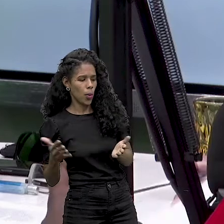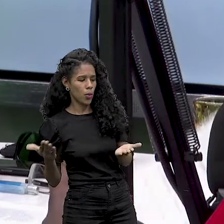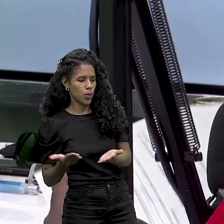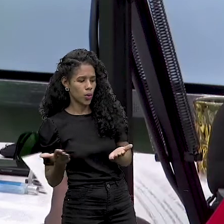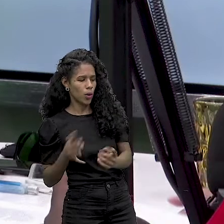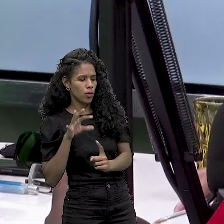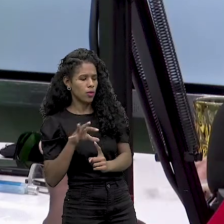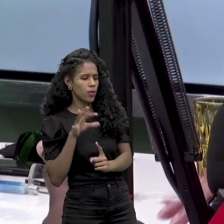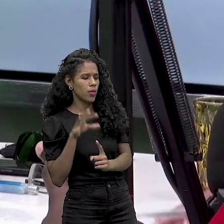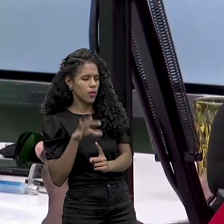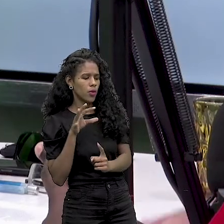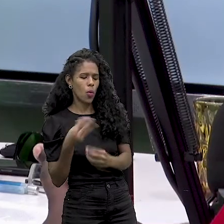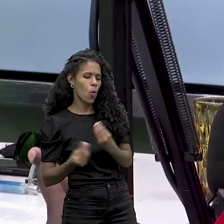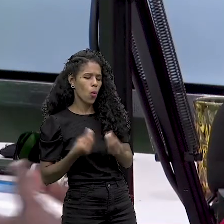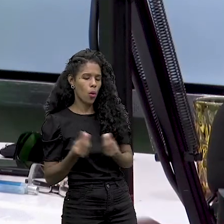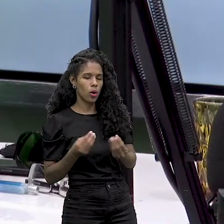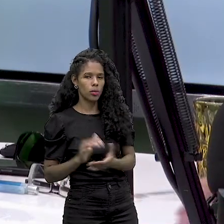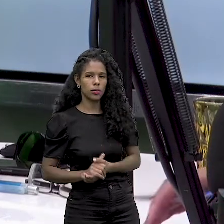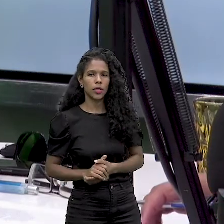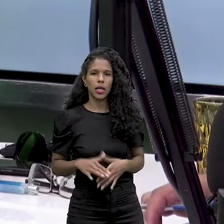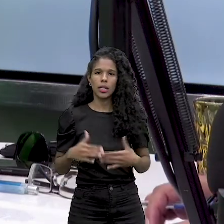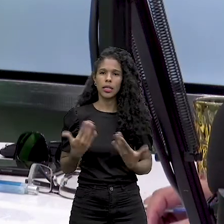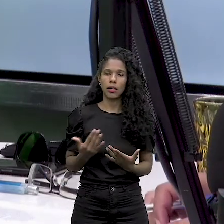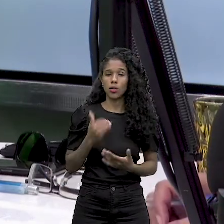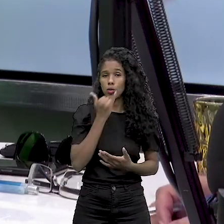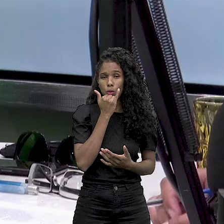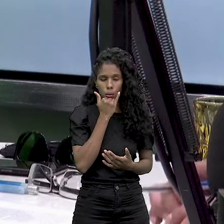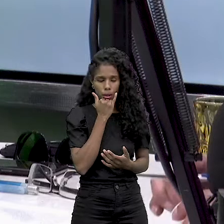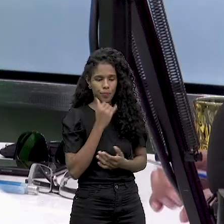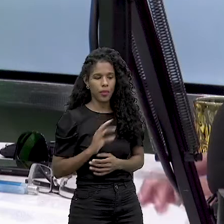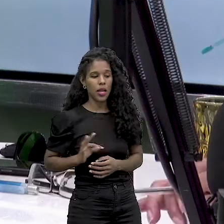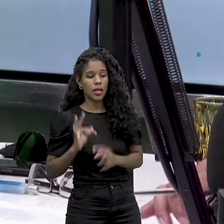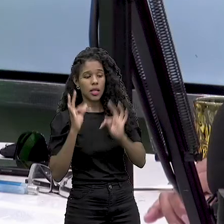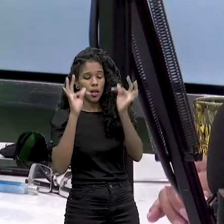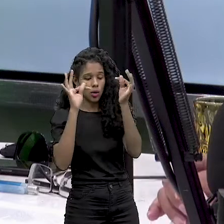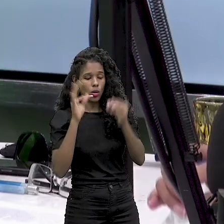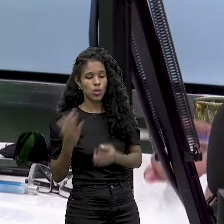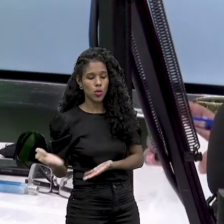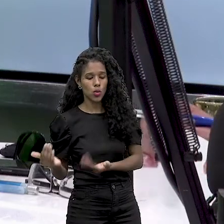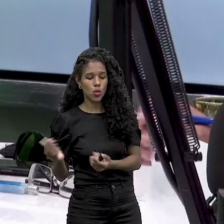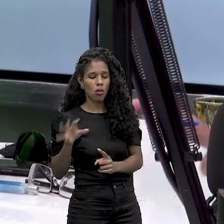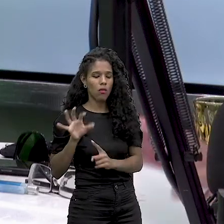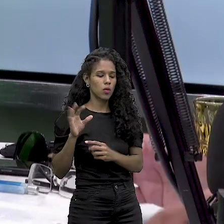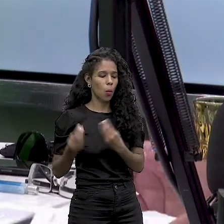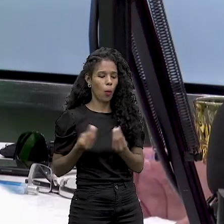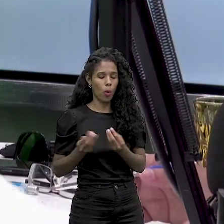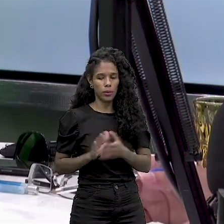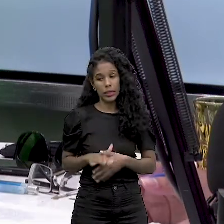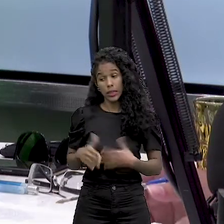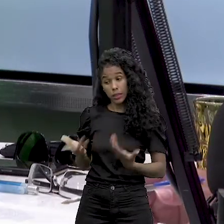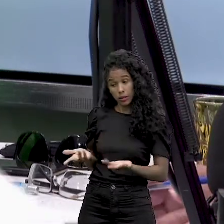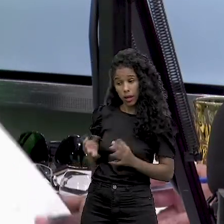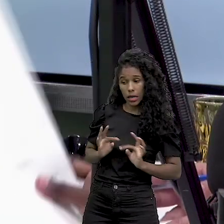está afetando aos jovens, né? Ela vai afetar e vai modificar a forma